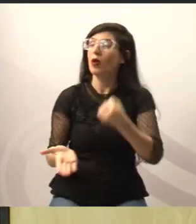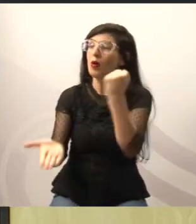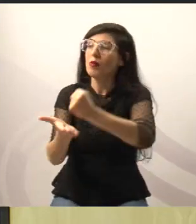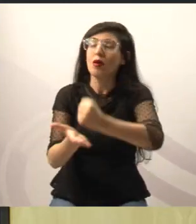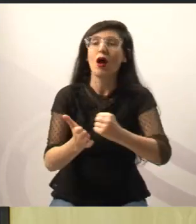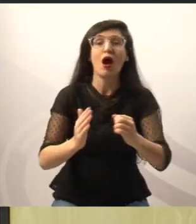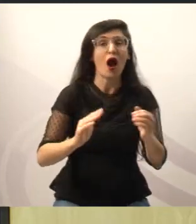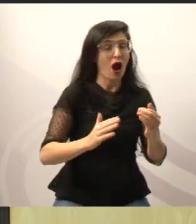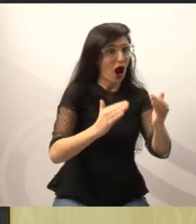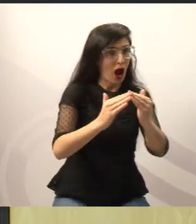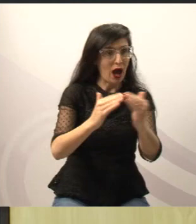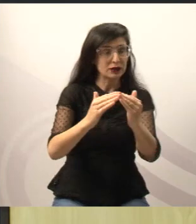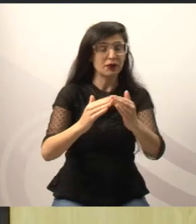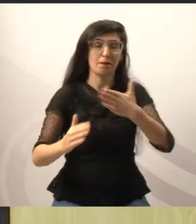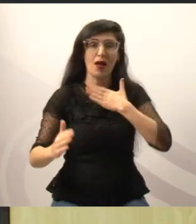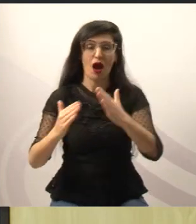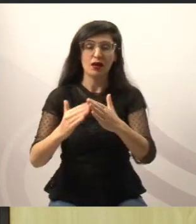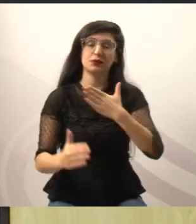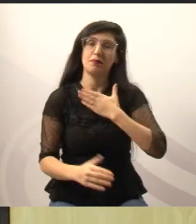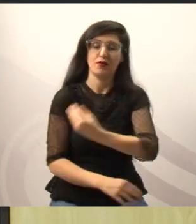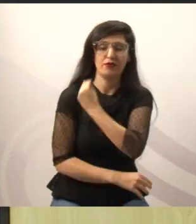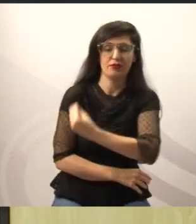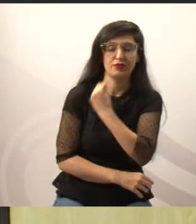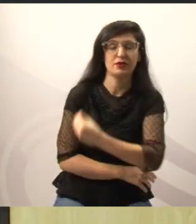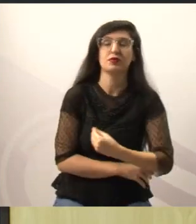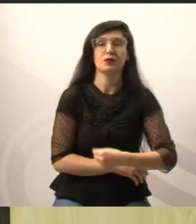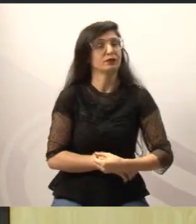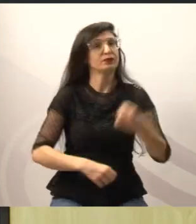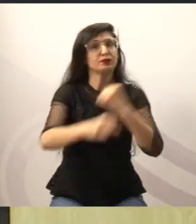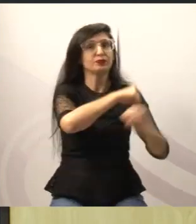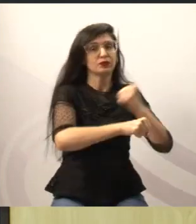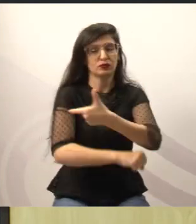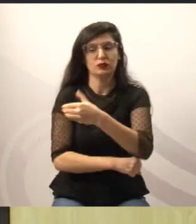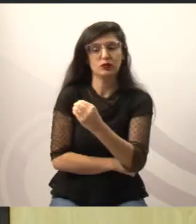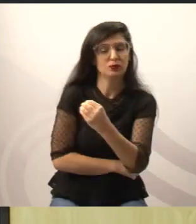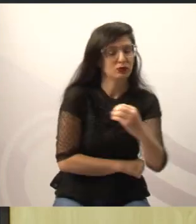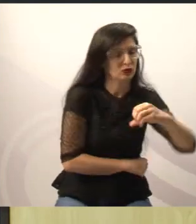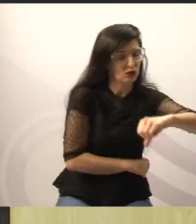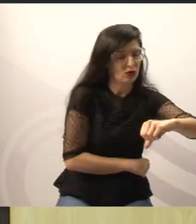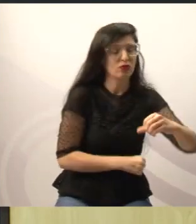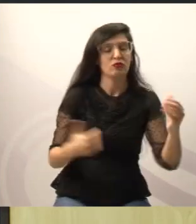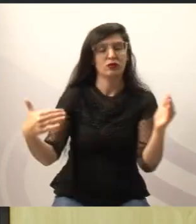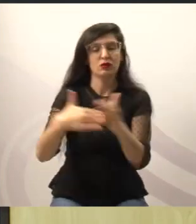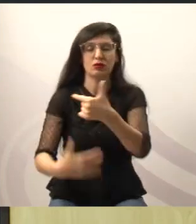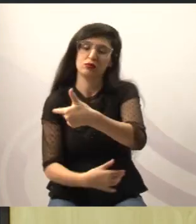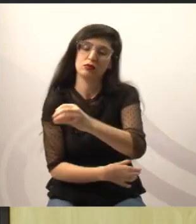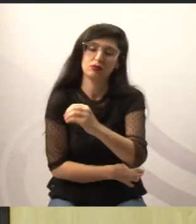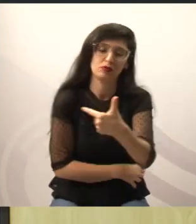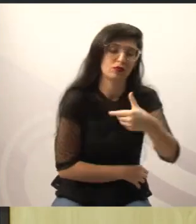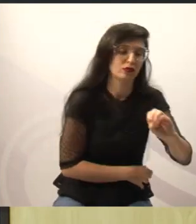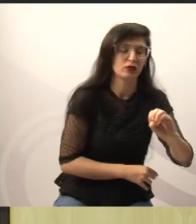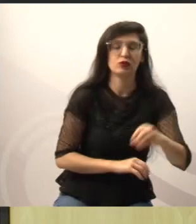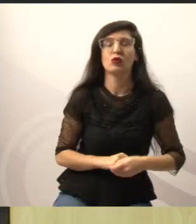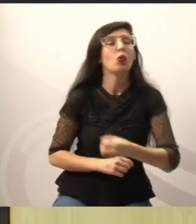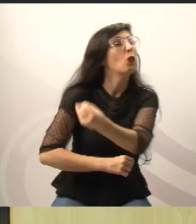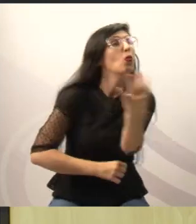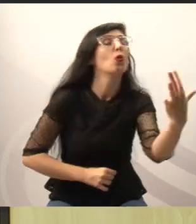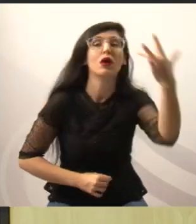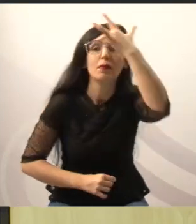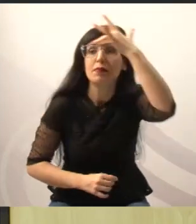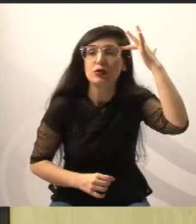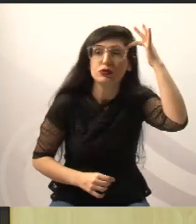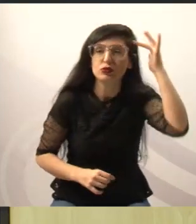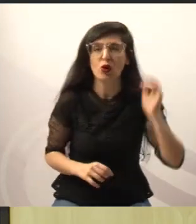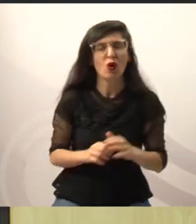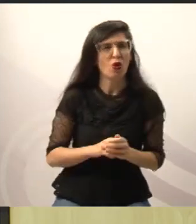Vida, realizados pela Fundação Prolar de Jacareí no período de 2009 a 2020. Primeiro, quantos munícipes foram